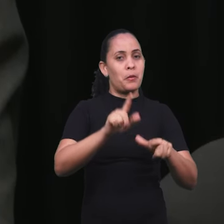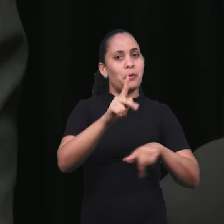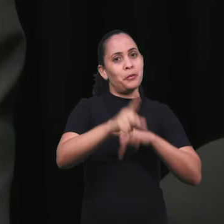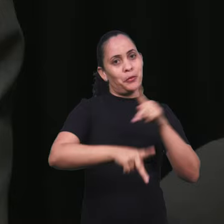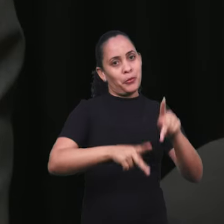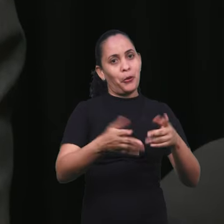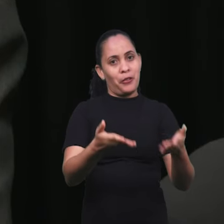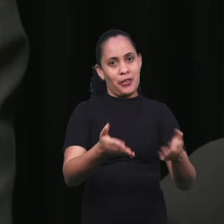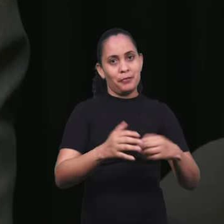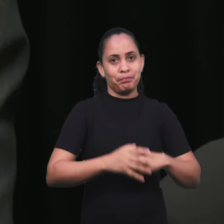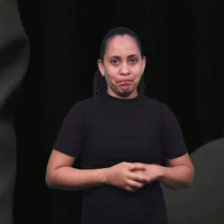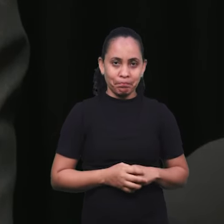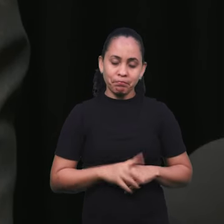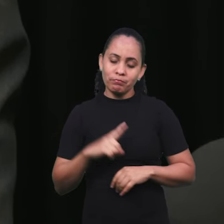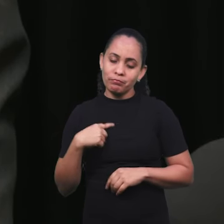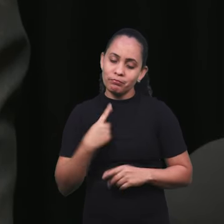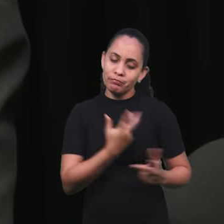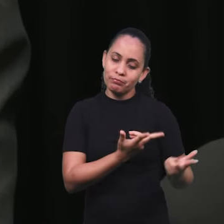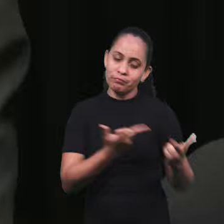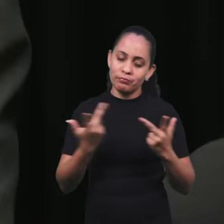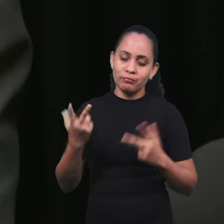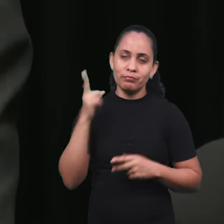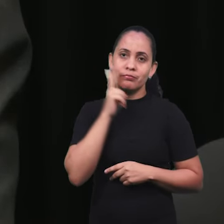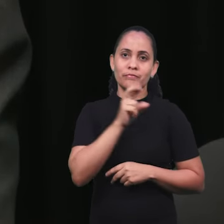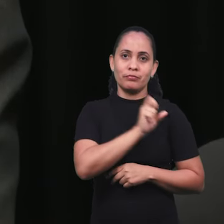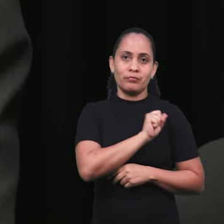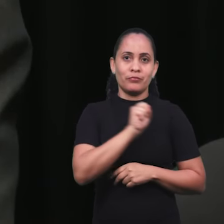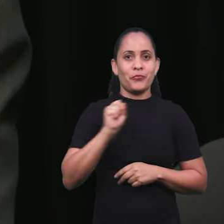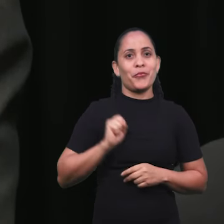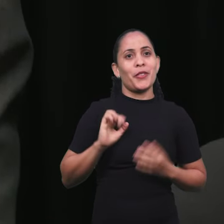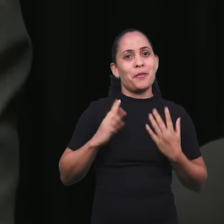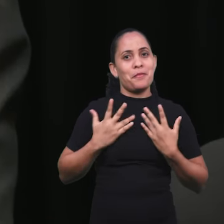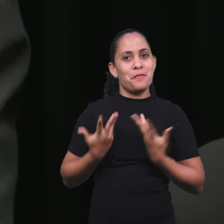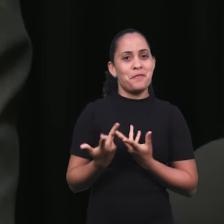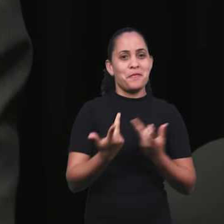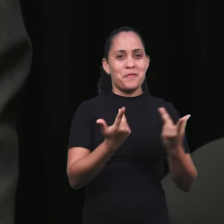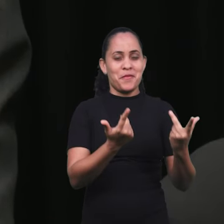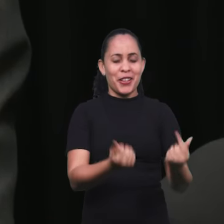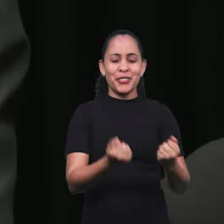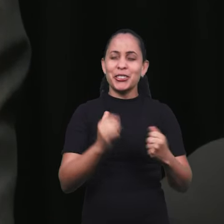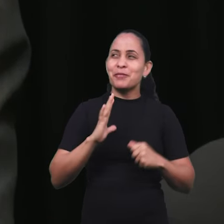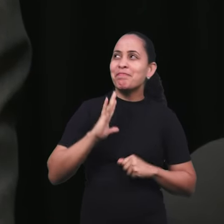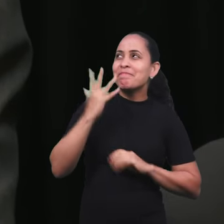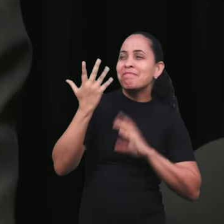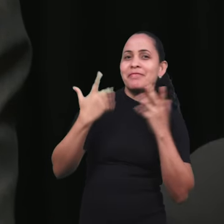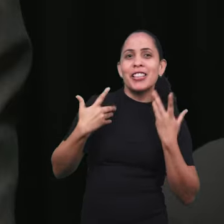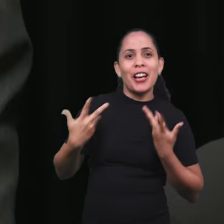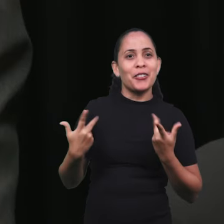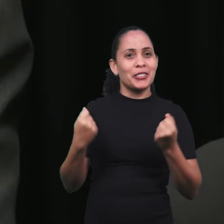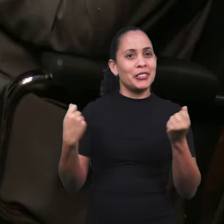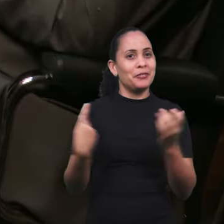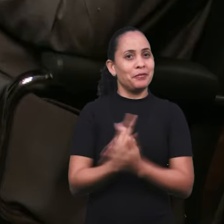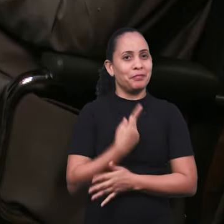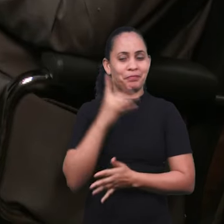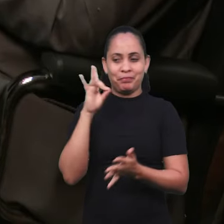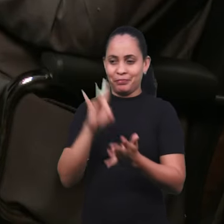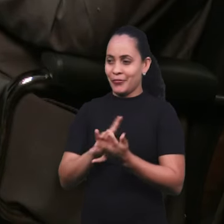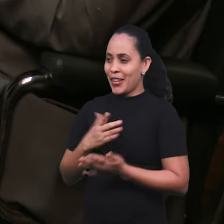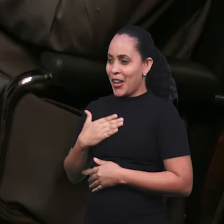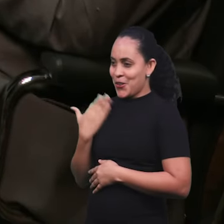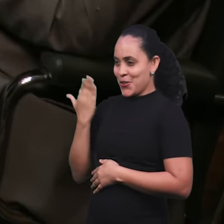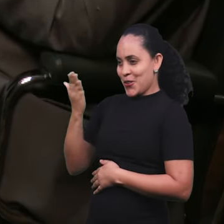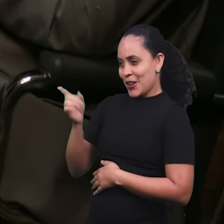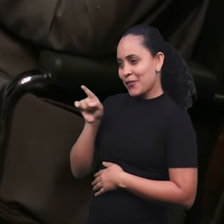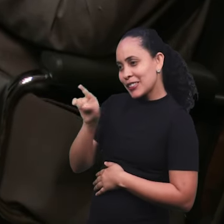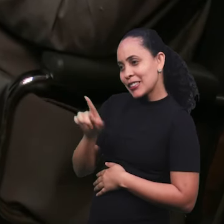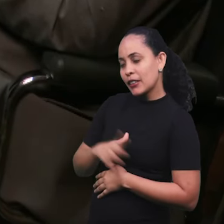igreja. Então nós vemos essa história de Samuel, que é uma história maravilhosa. Nós vamos ver muitas coisas maravilhosas nesse programa. Amém.